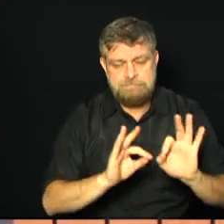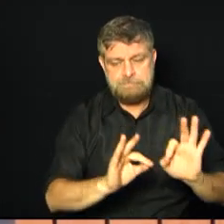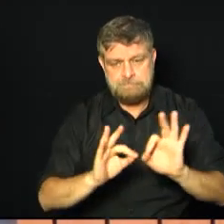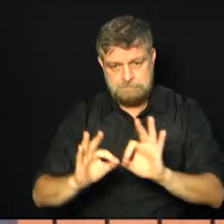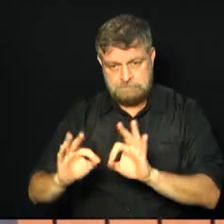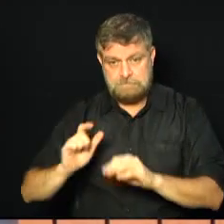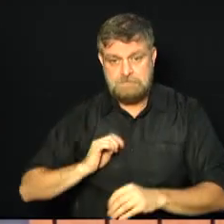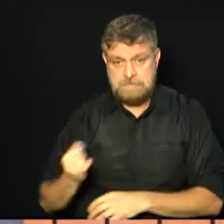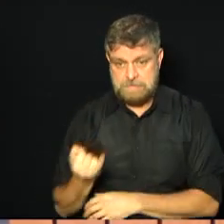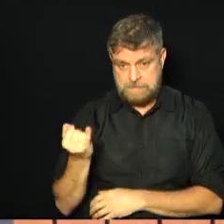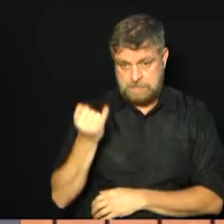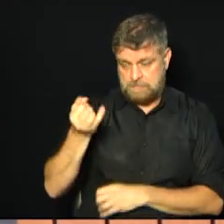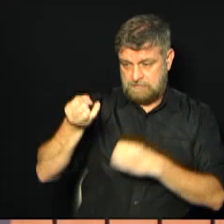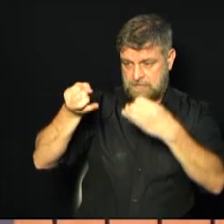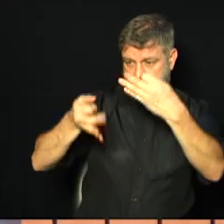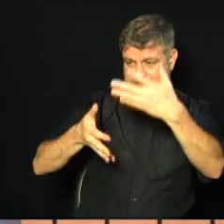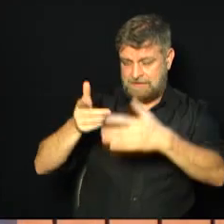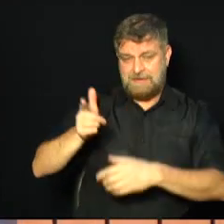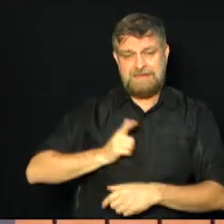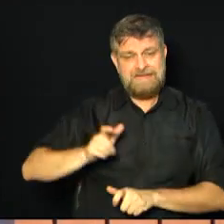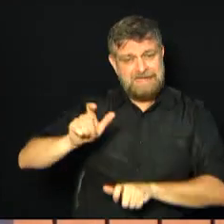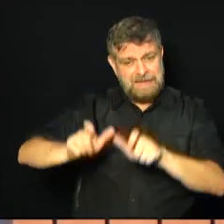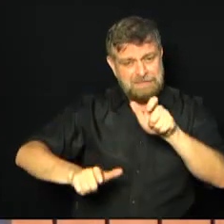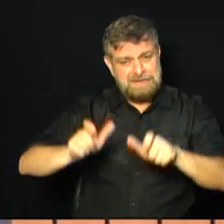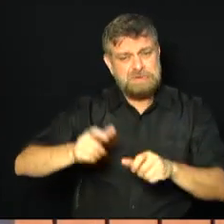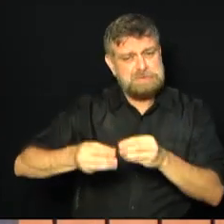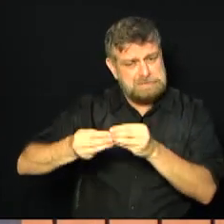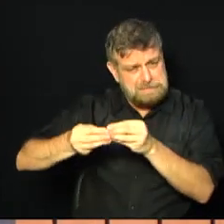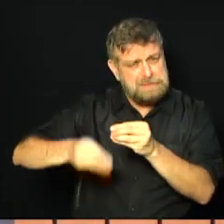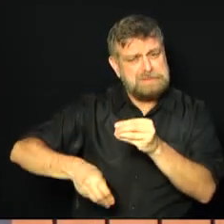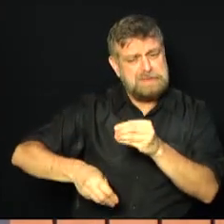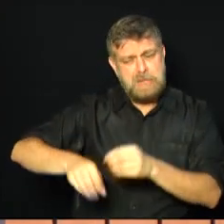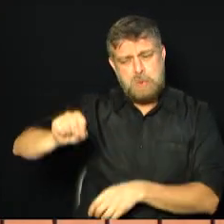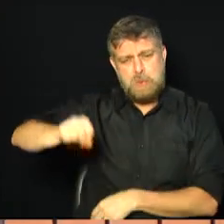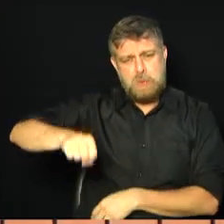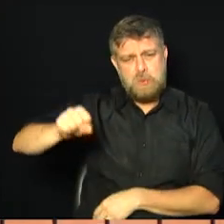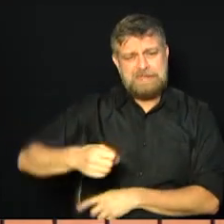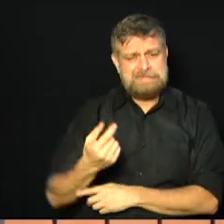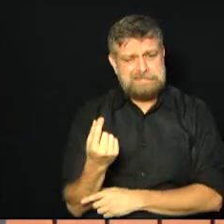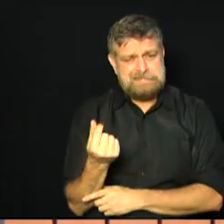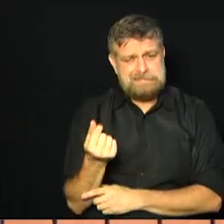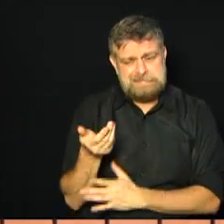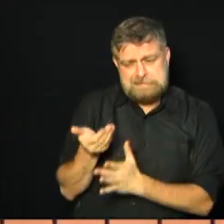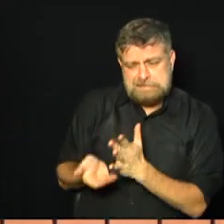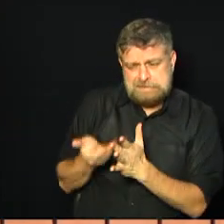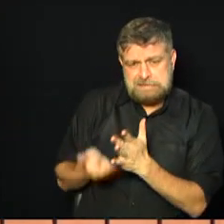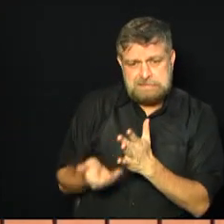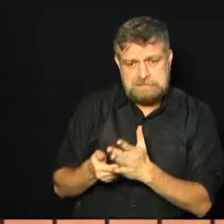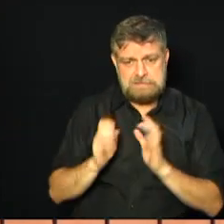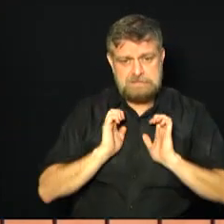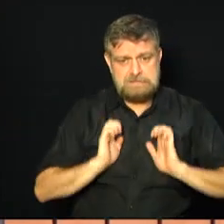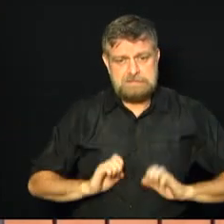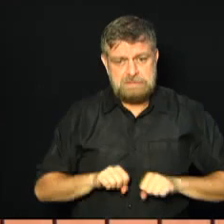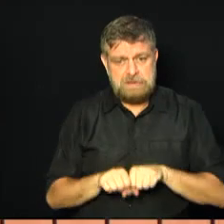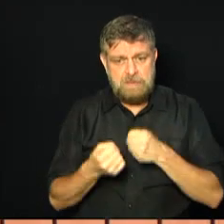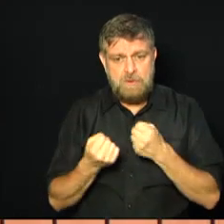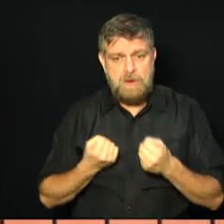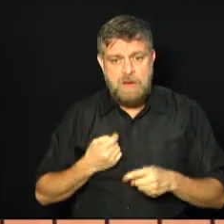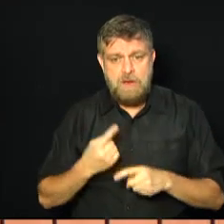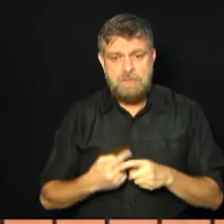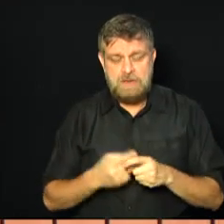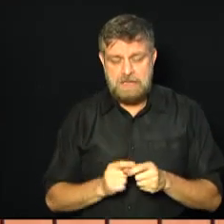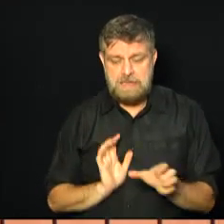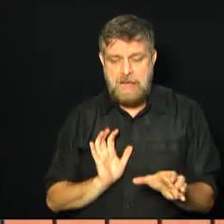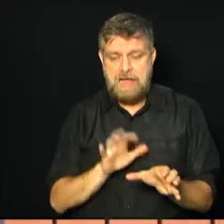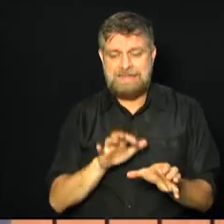importante ressaltar que tem muitas pessoas que são prejudicadas financeiramente, moralmente, por vazões de dados.